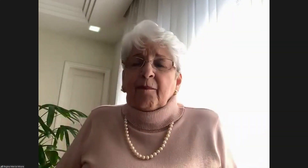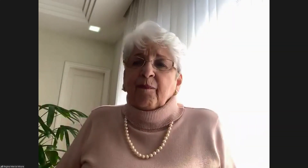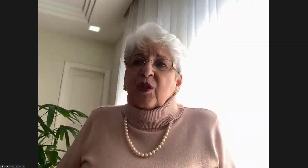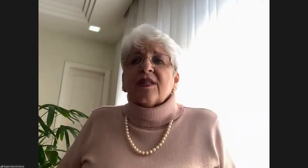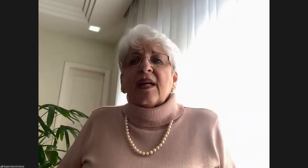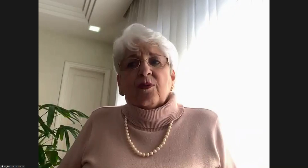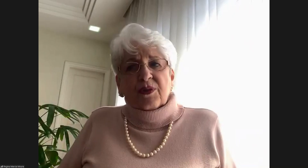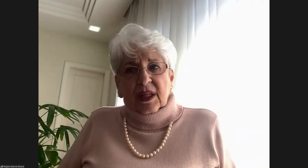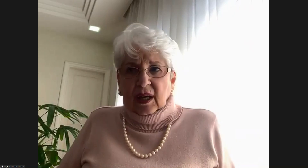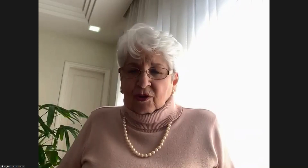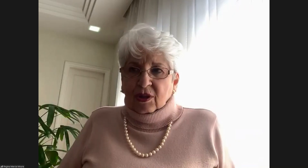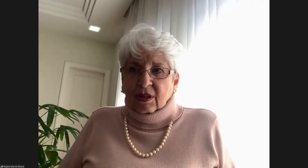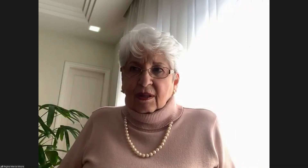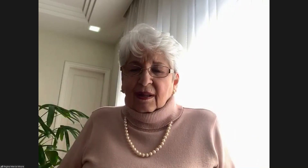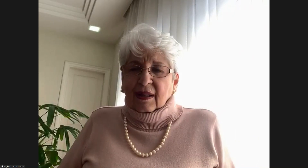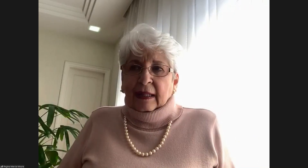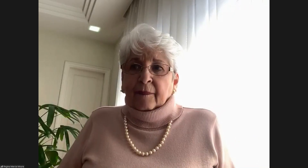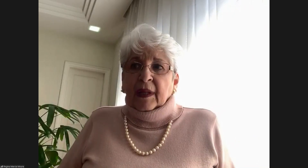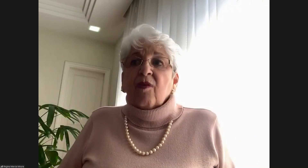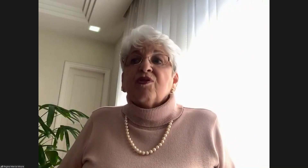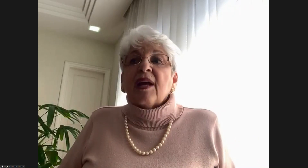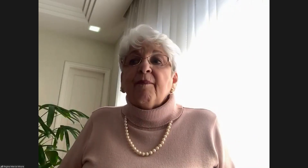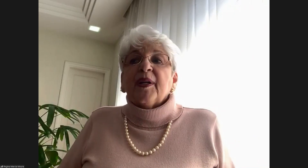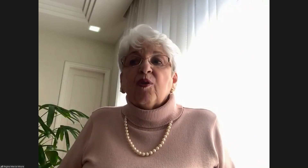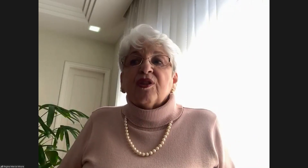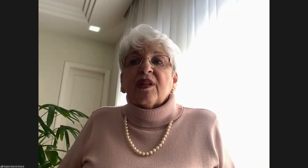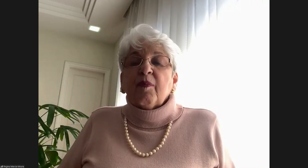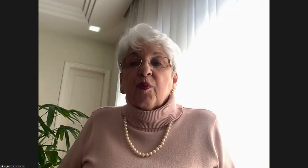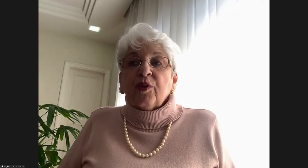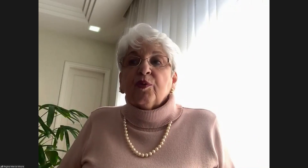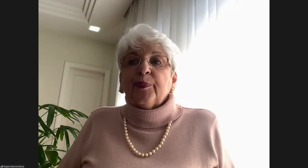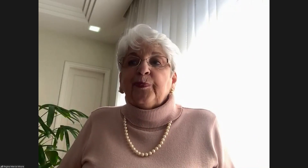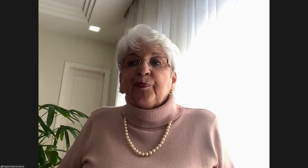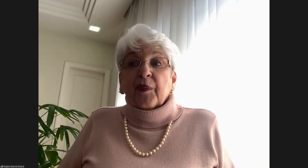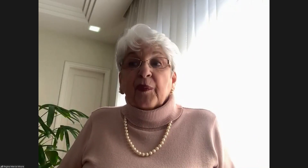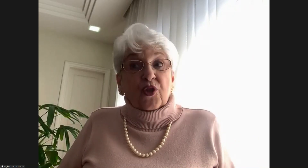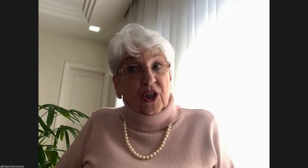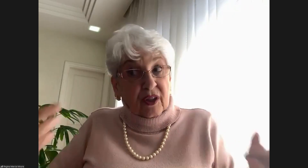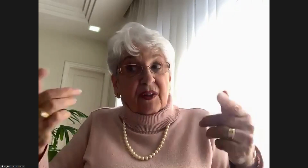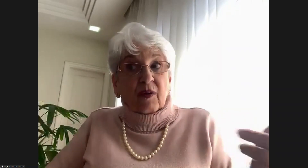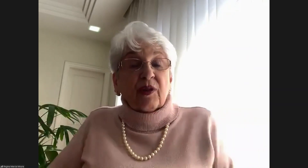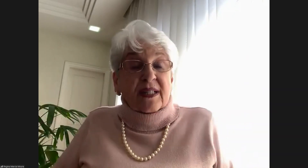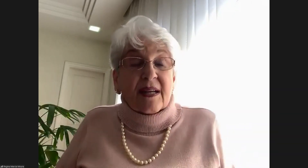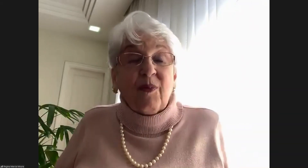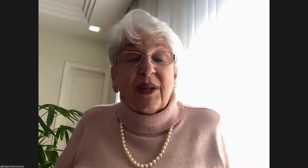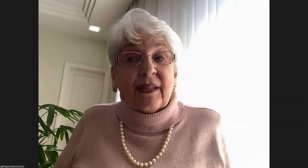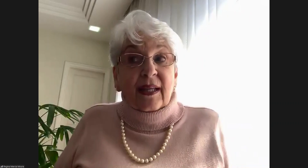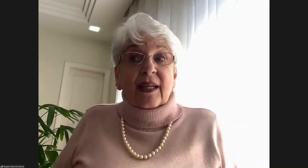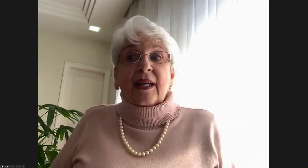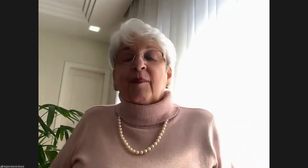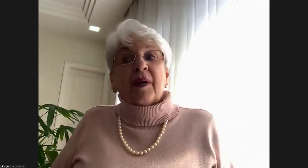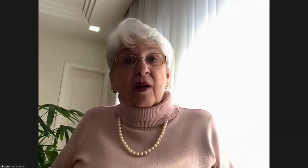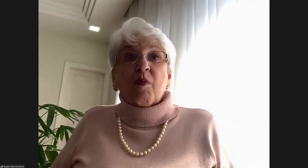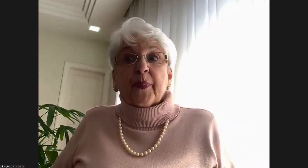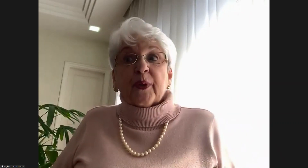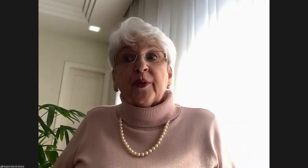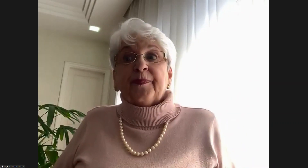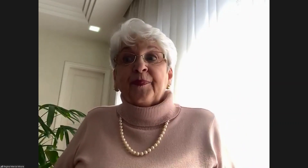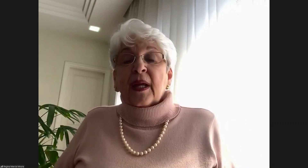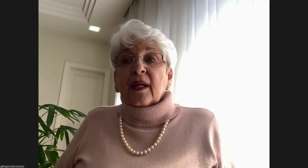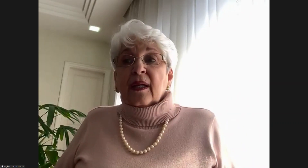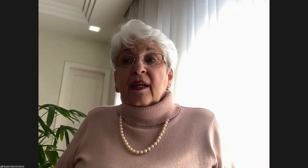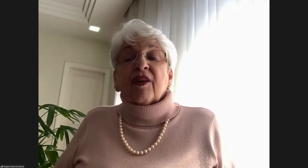terminaria dizendo o seguinte: eu sempre gostei muito, tive a coleção inteirinha, a mamãe